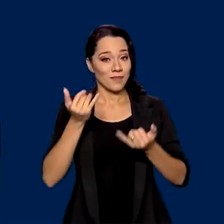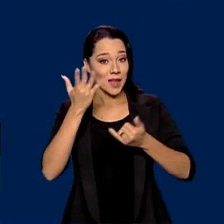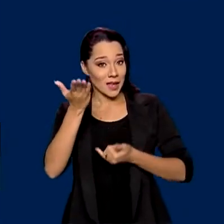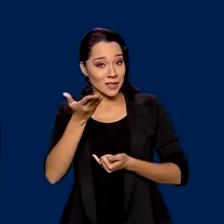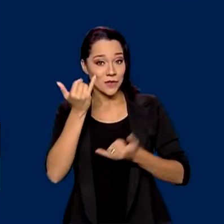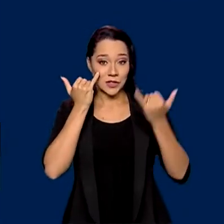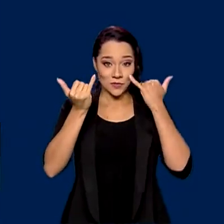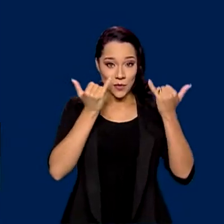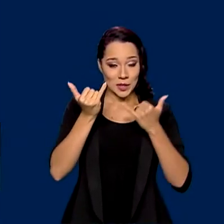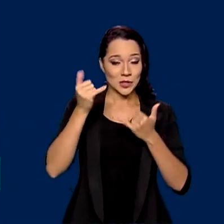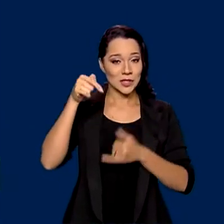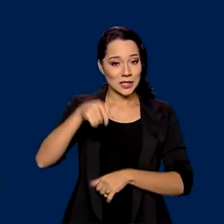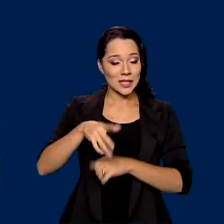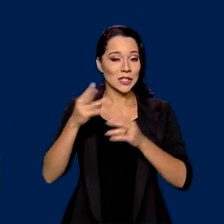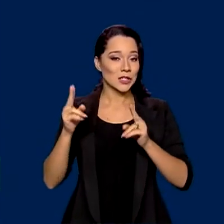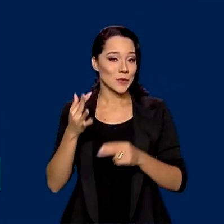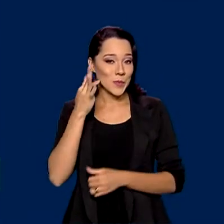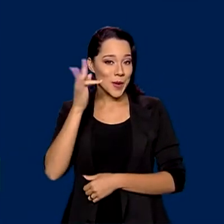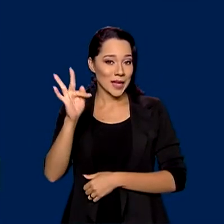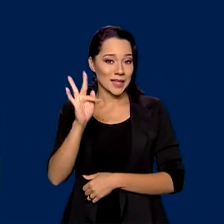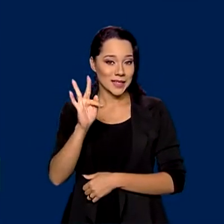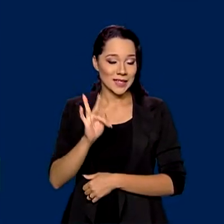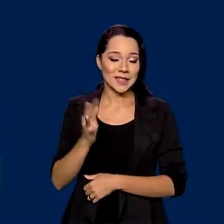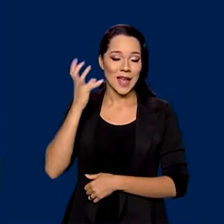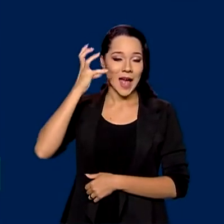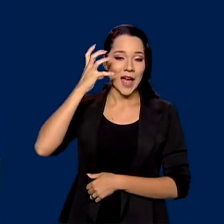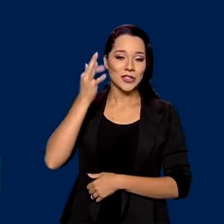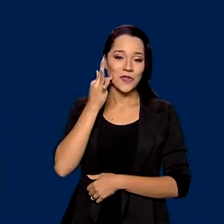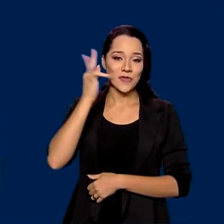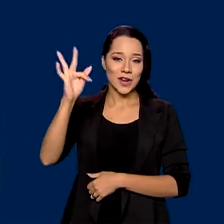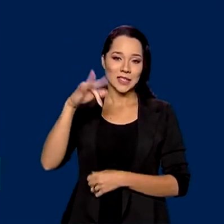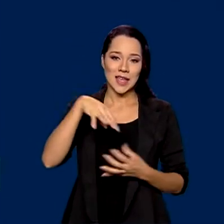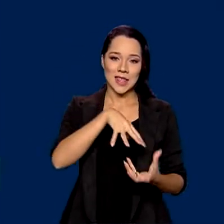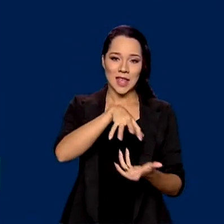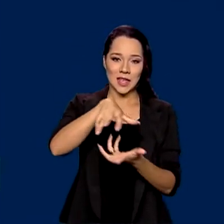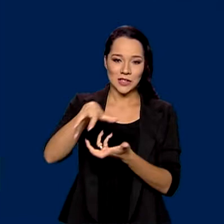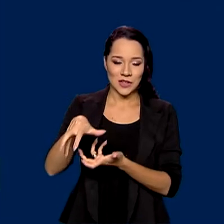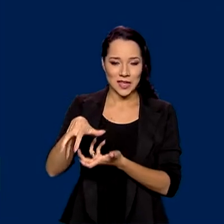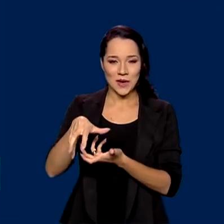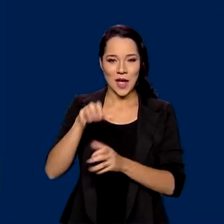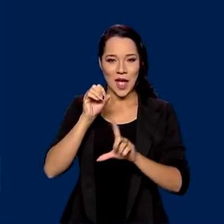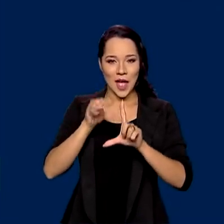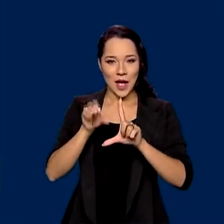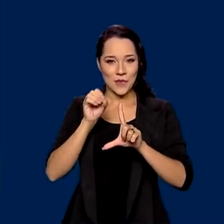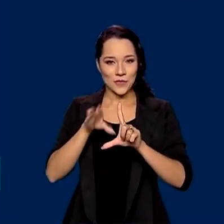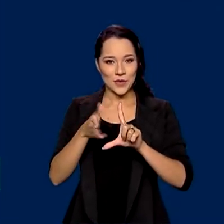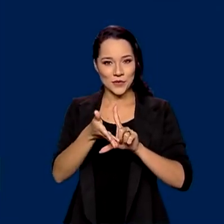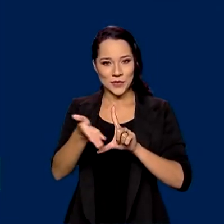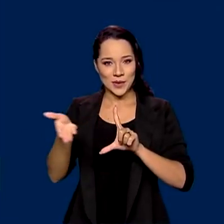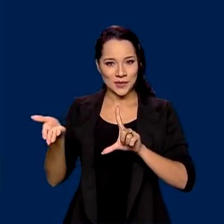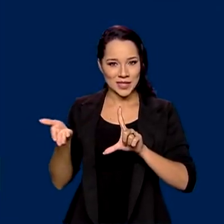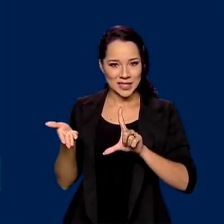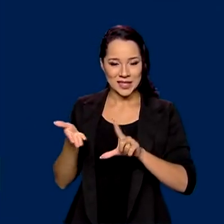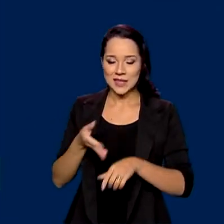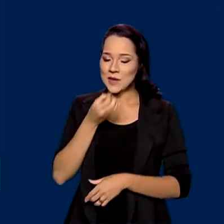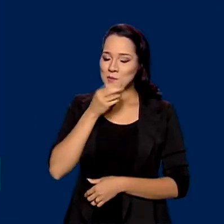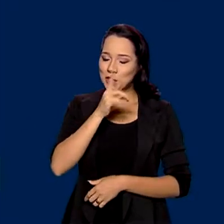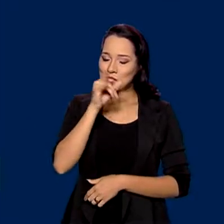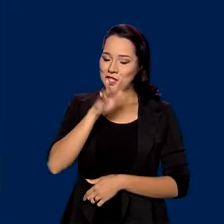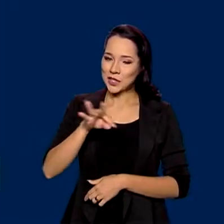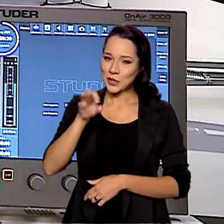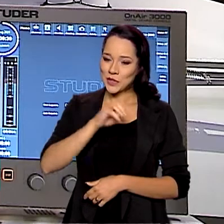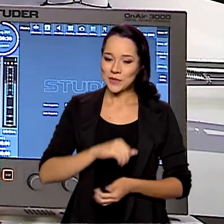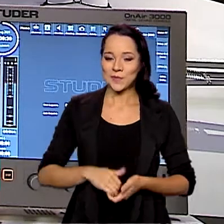os destaques aqui de Paris, Adriana Brandão, da Rádio França Internacional, ao vivo para o Repórter Nacional. Um bom dia a